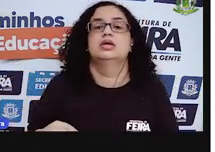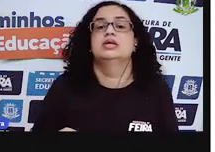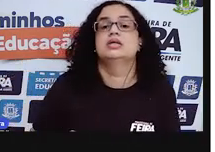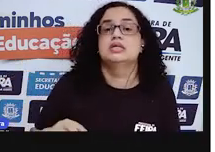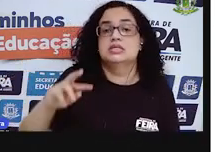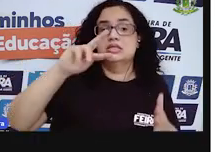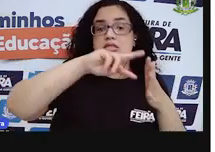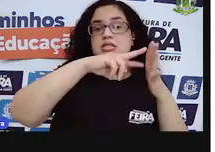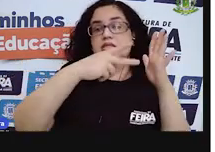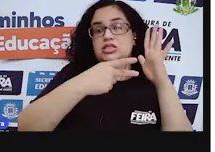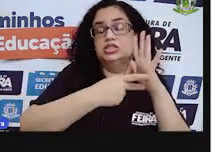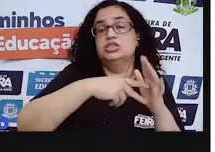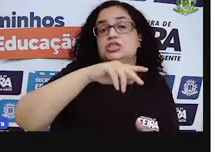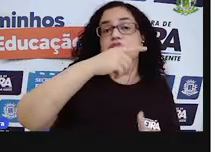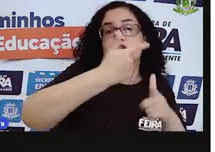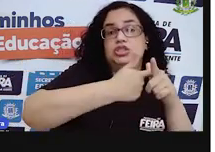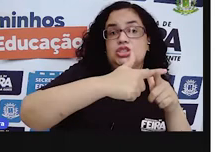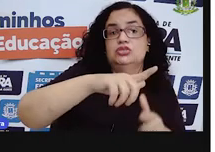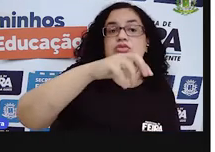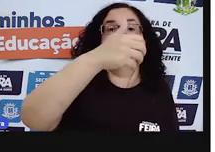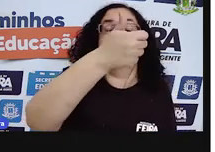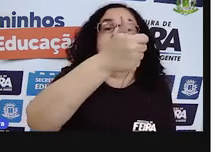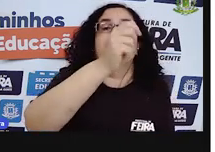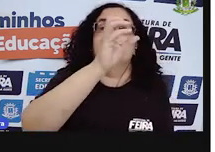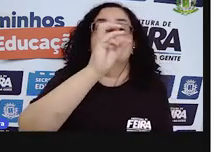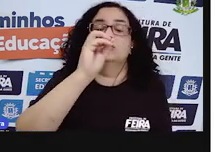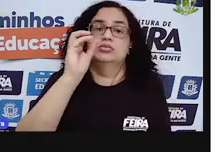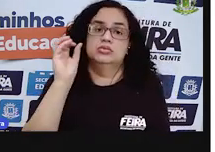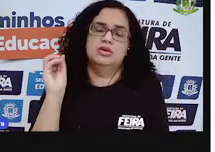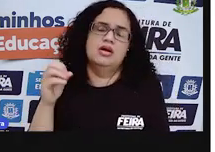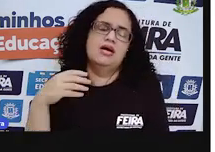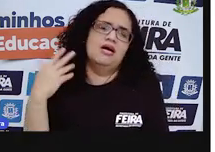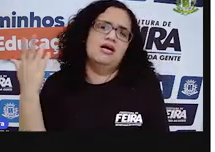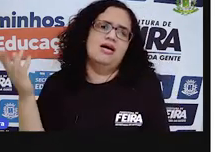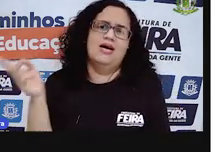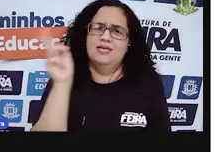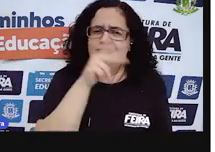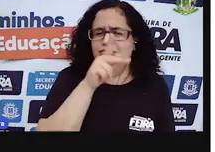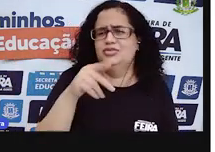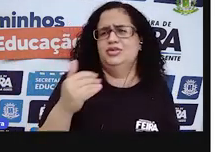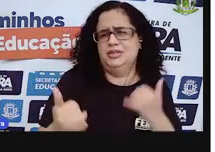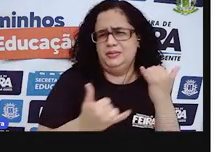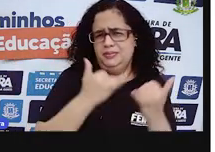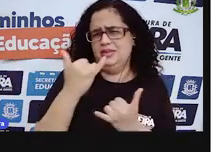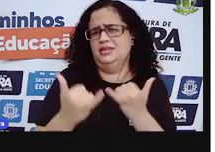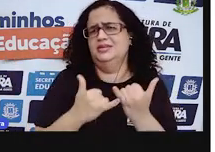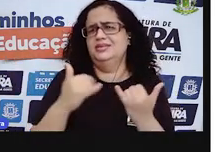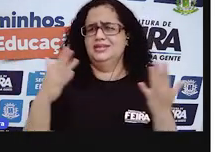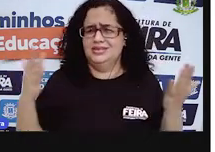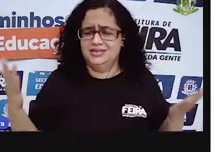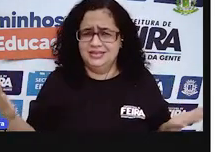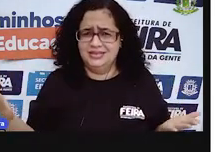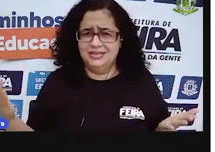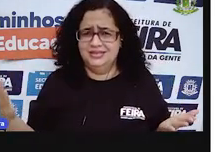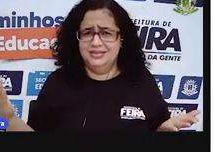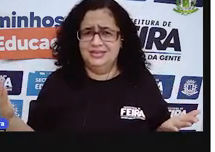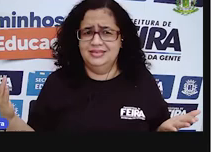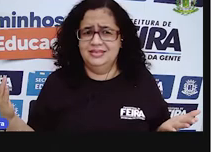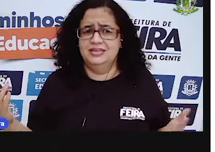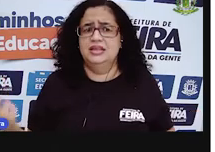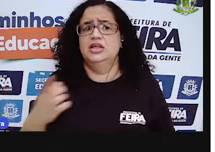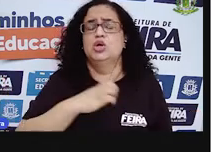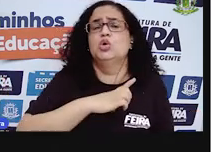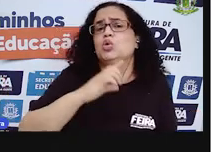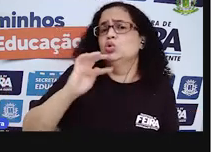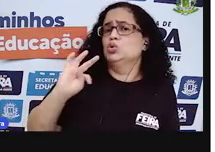porcentagem significa dividir por 100 e apos O senhor tá de brincadeira quer dizer